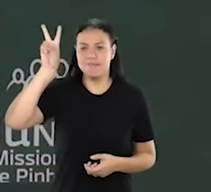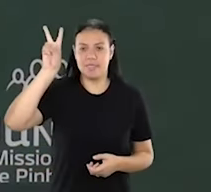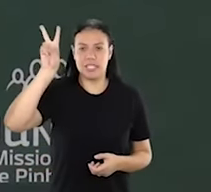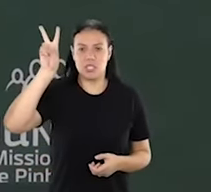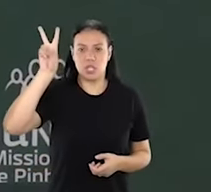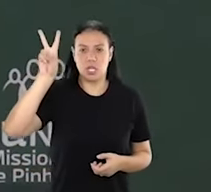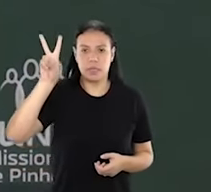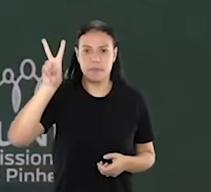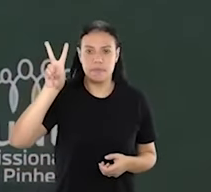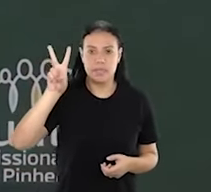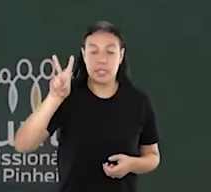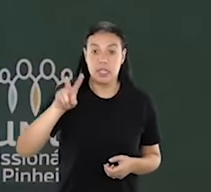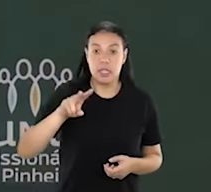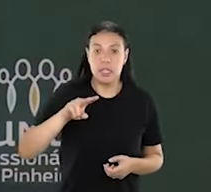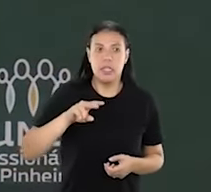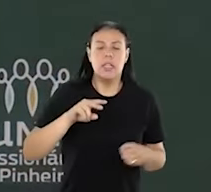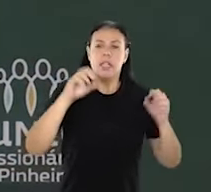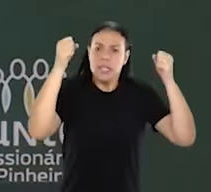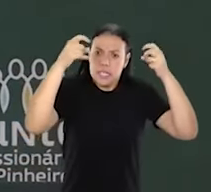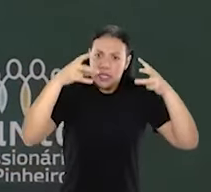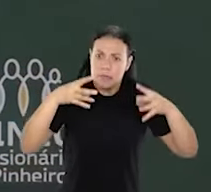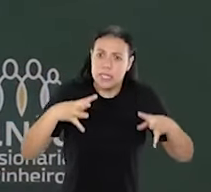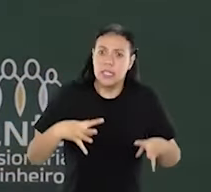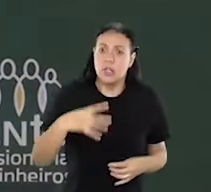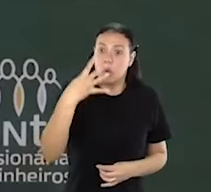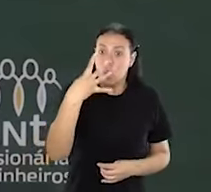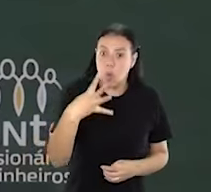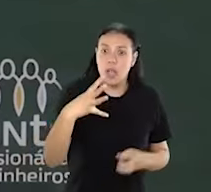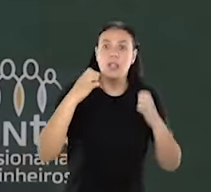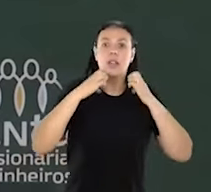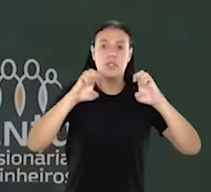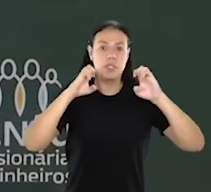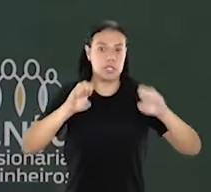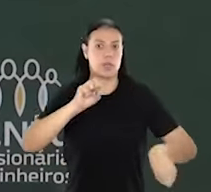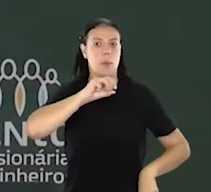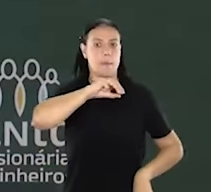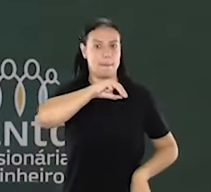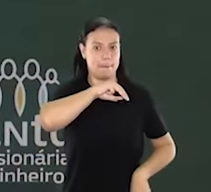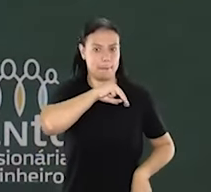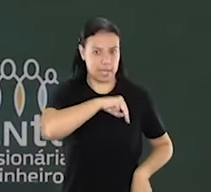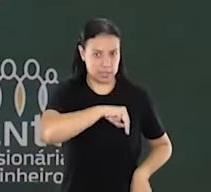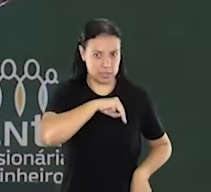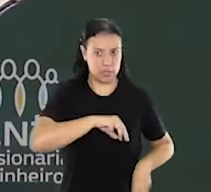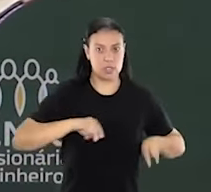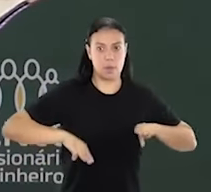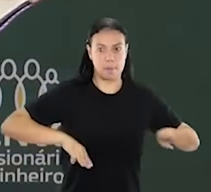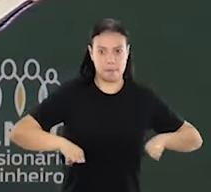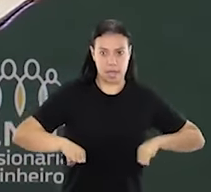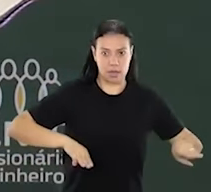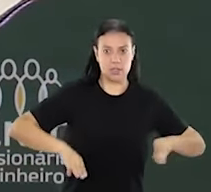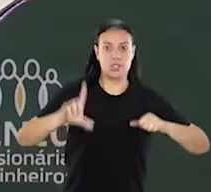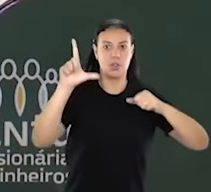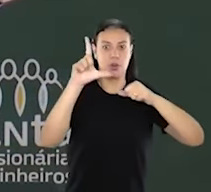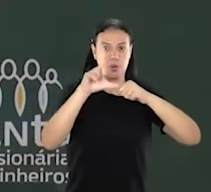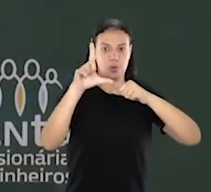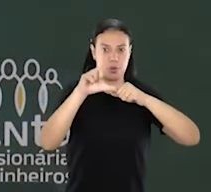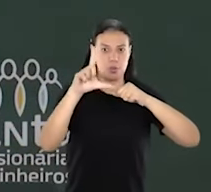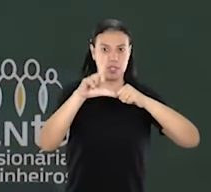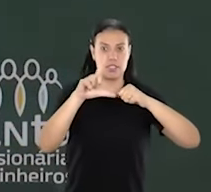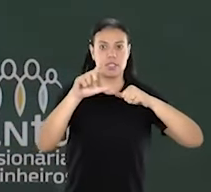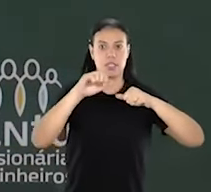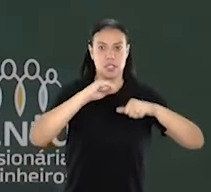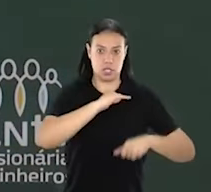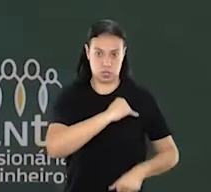tanto Mateus, quanto Marcos, Lucas e João registram este fato.